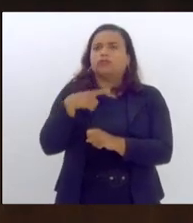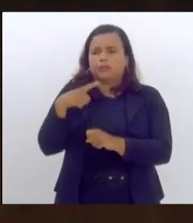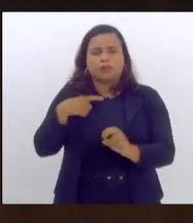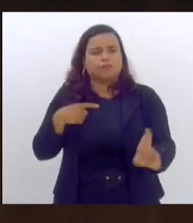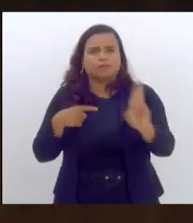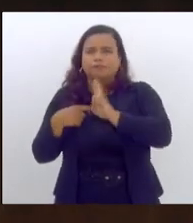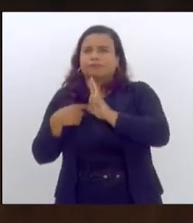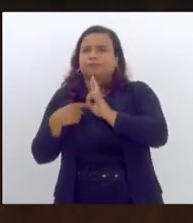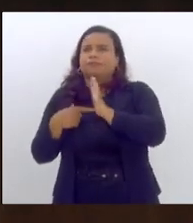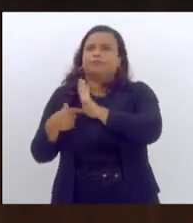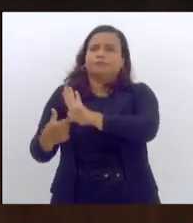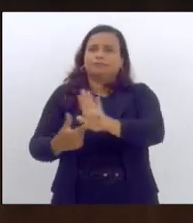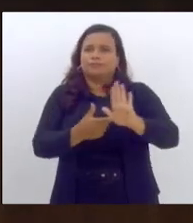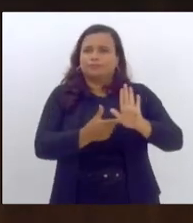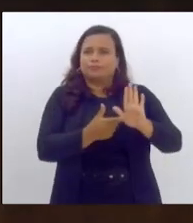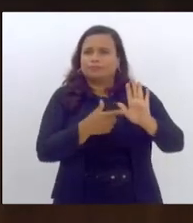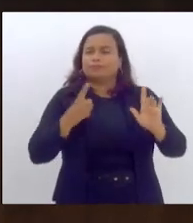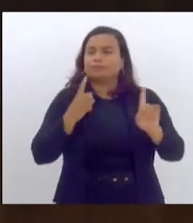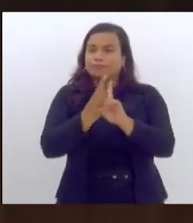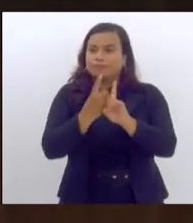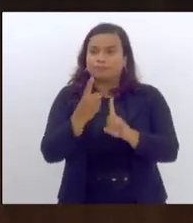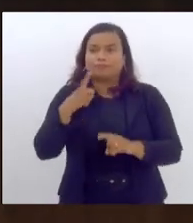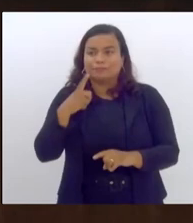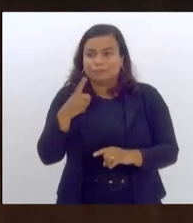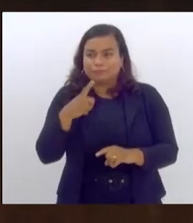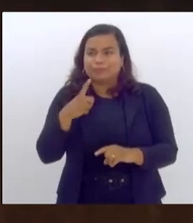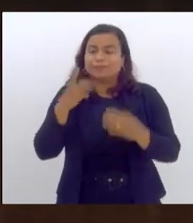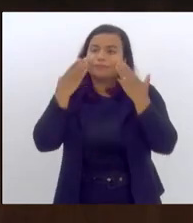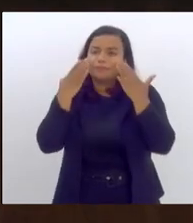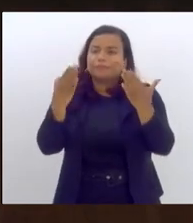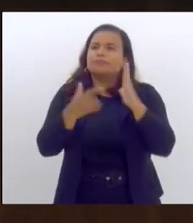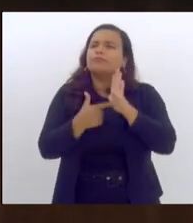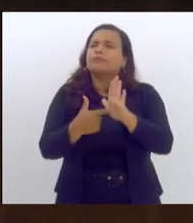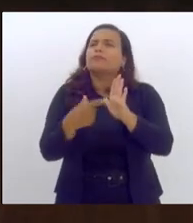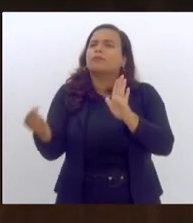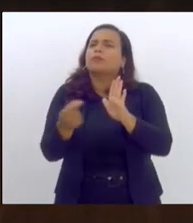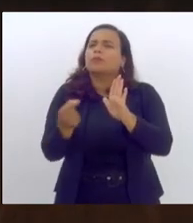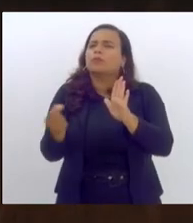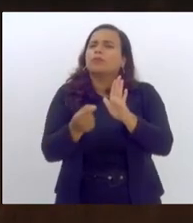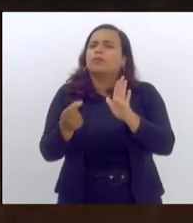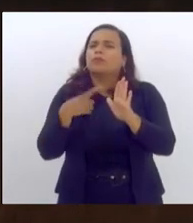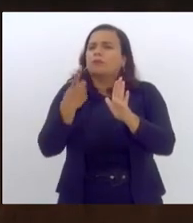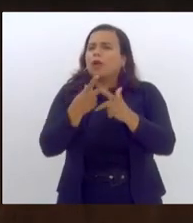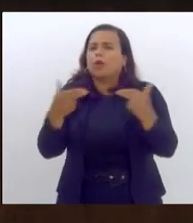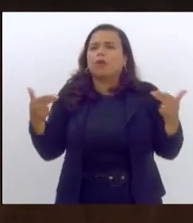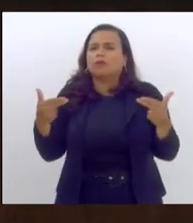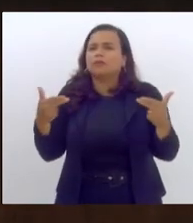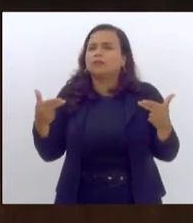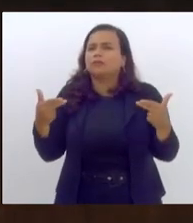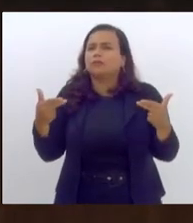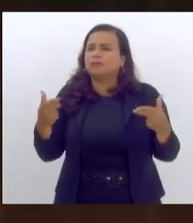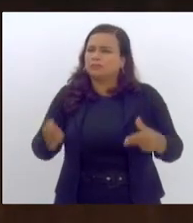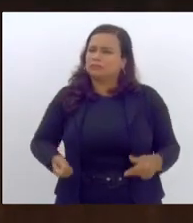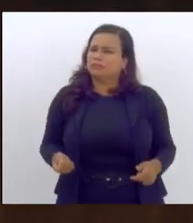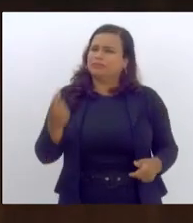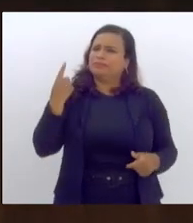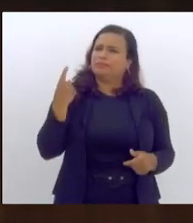resultado, saiu um diagnóstico apontando algo absolutamente